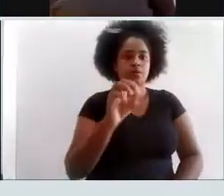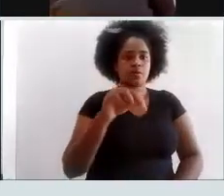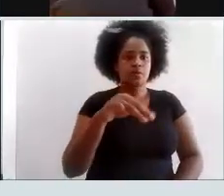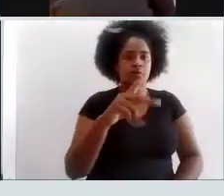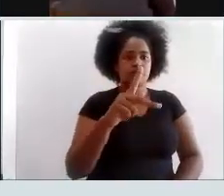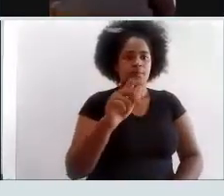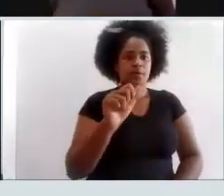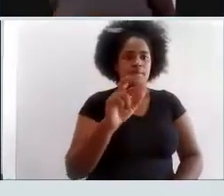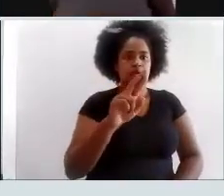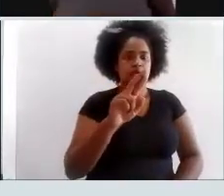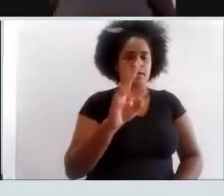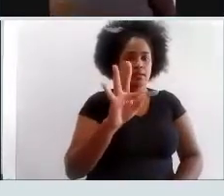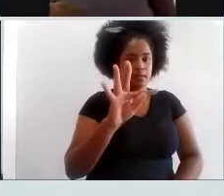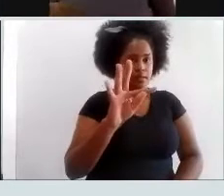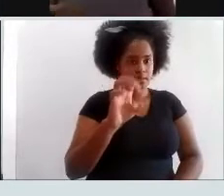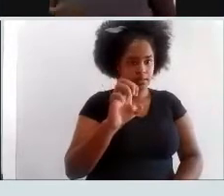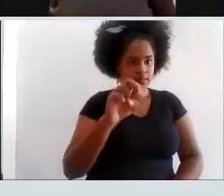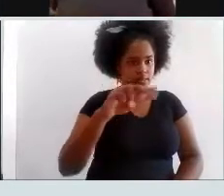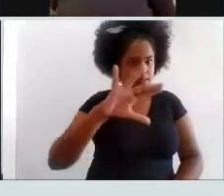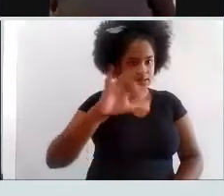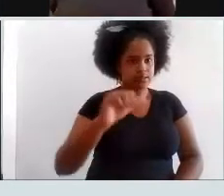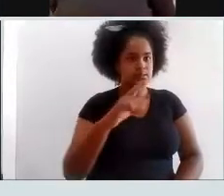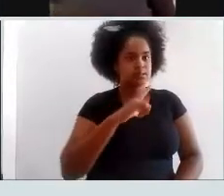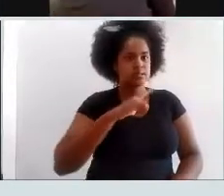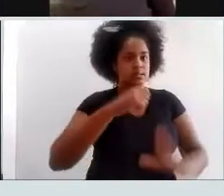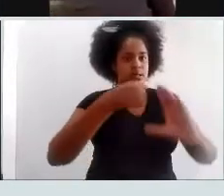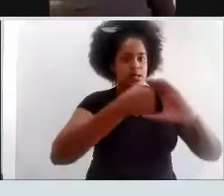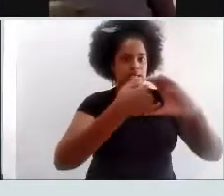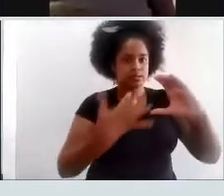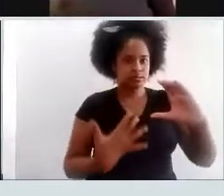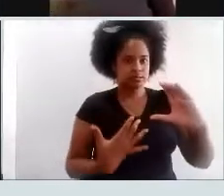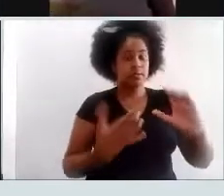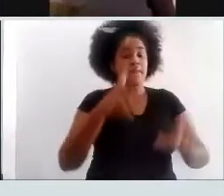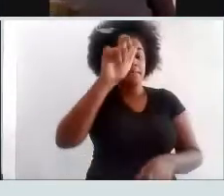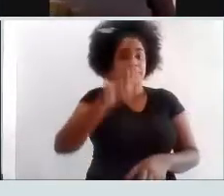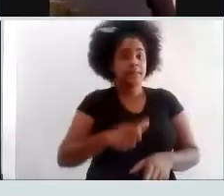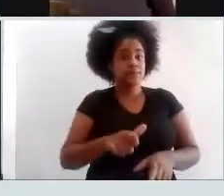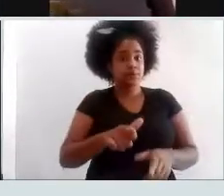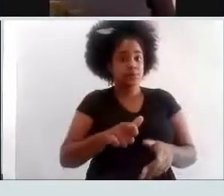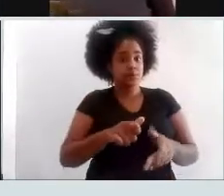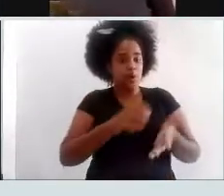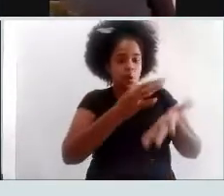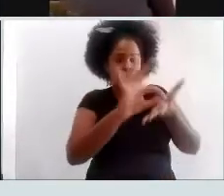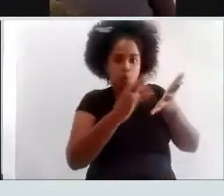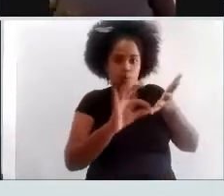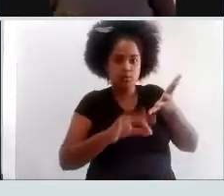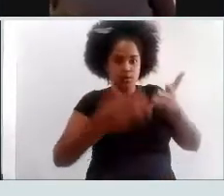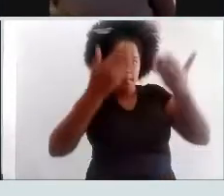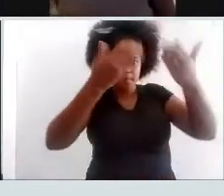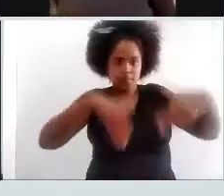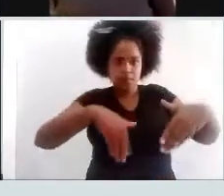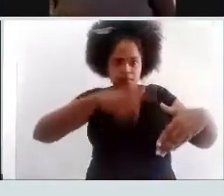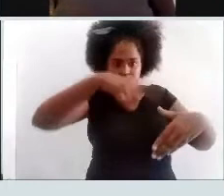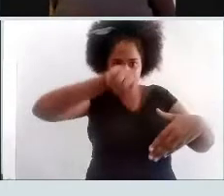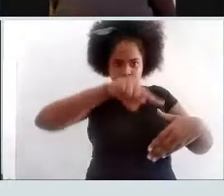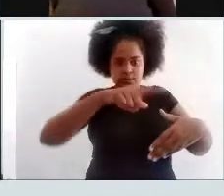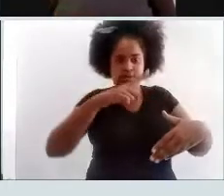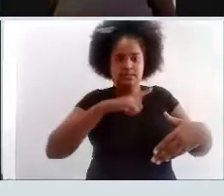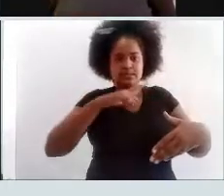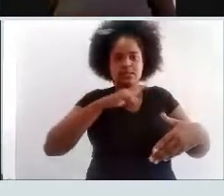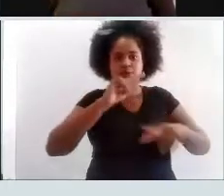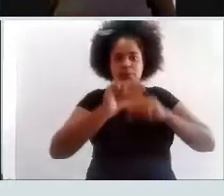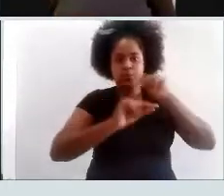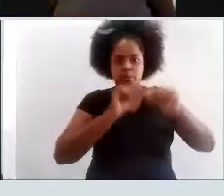corretor vai se guiar nela, né, para atribuir uma nota que é 0, 40,